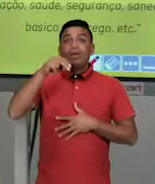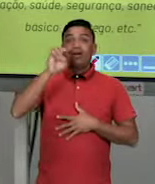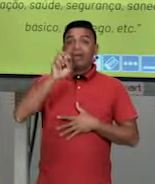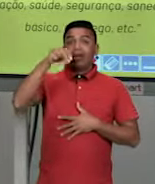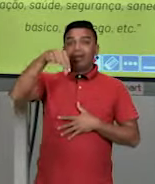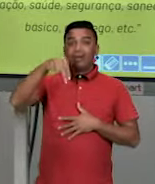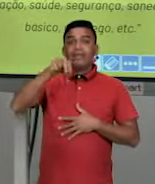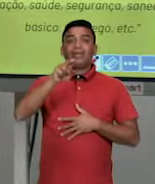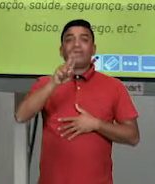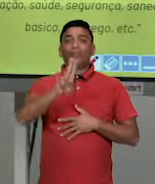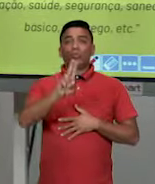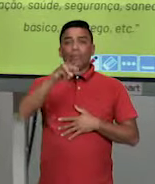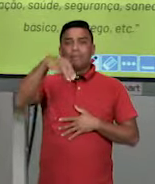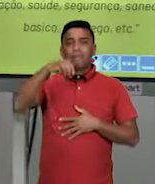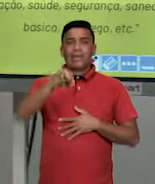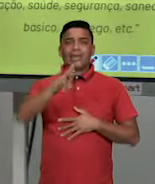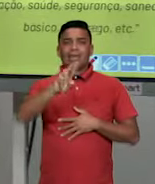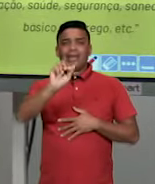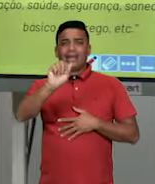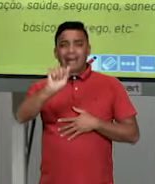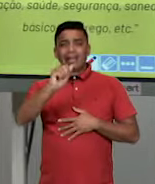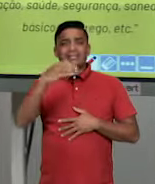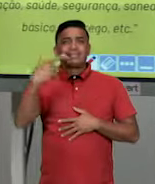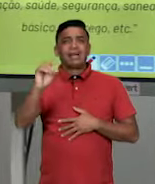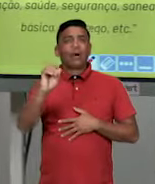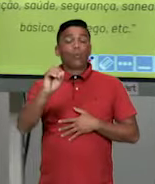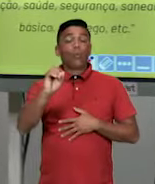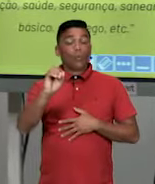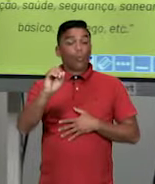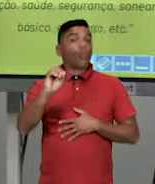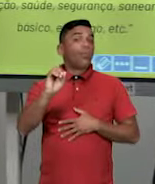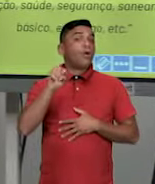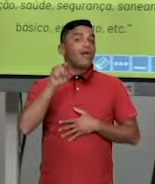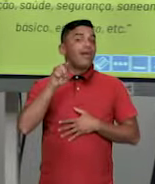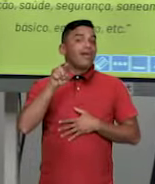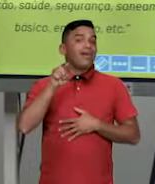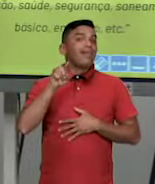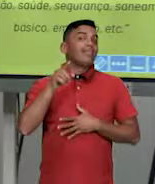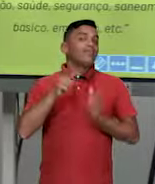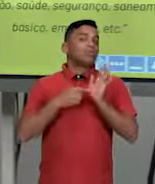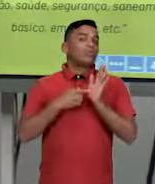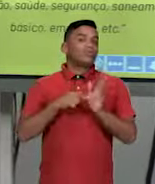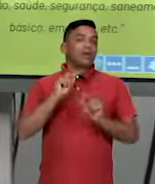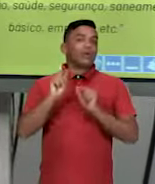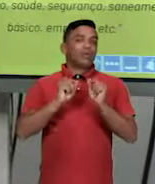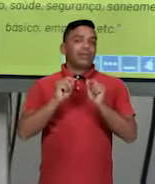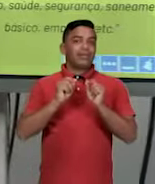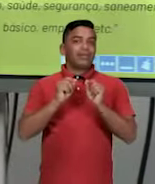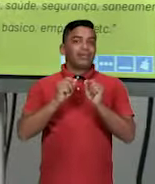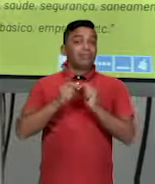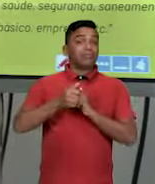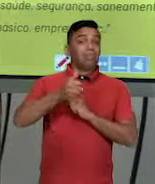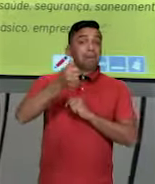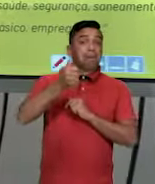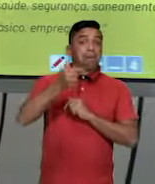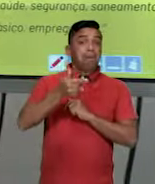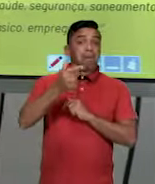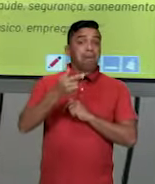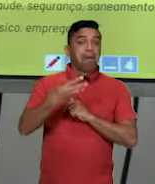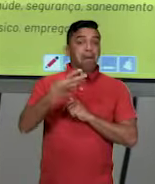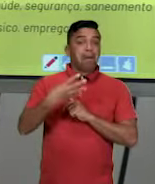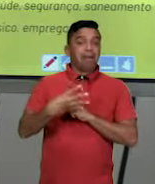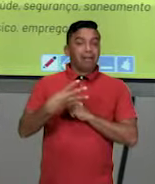trazer um exemplo. A enumeração vai trazer uma enumeração, justamente, ou